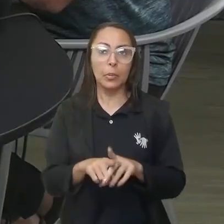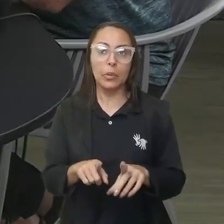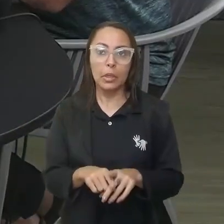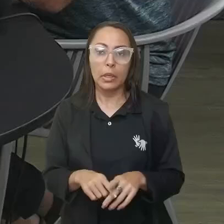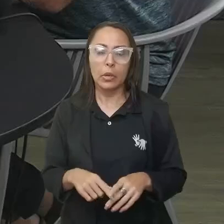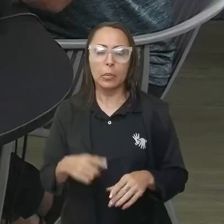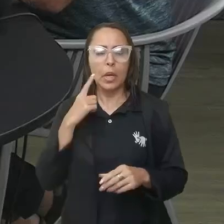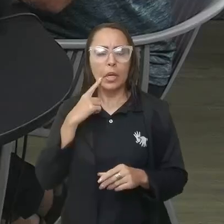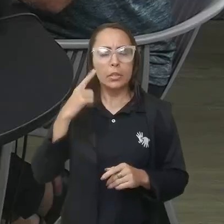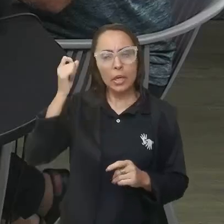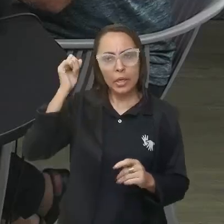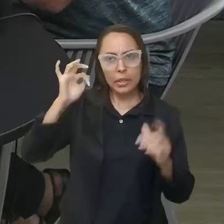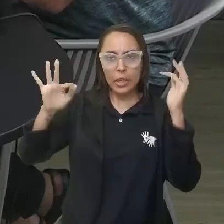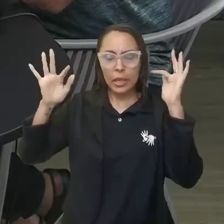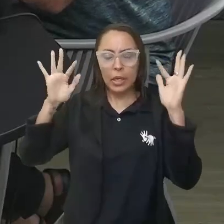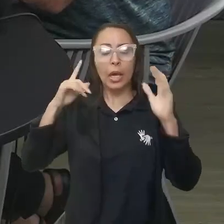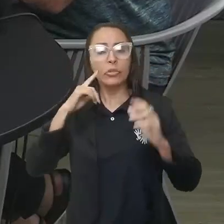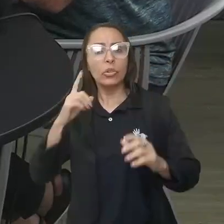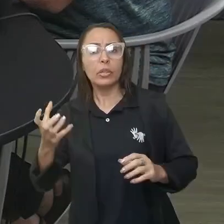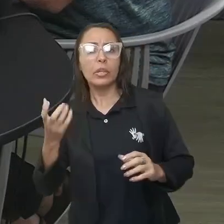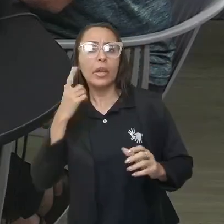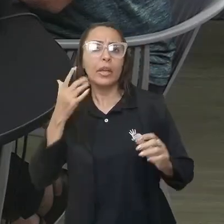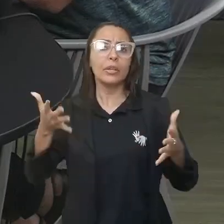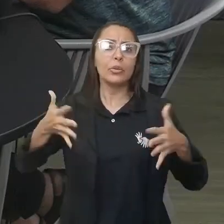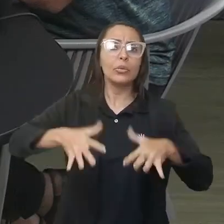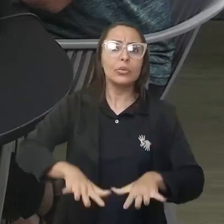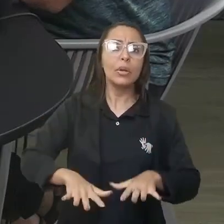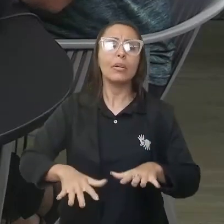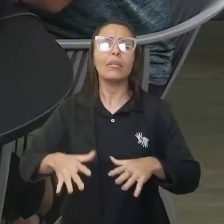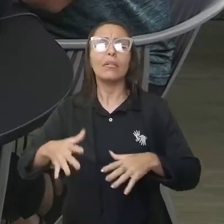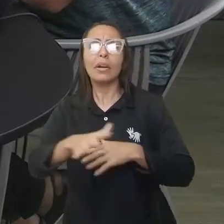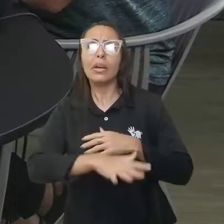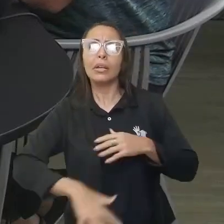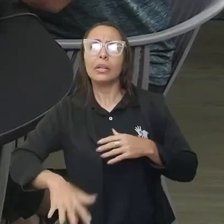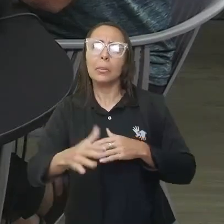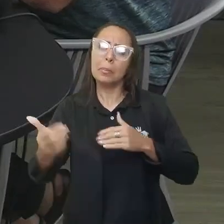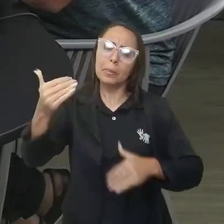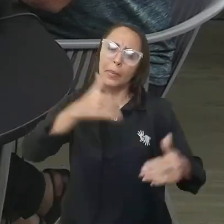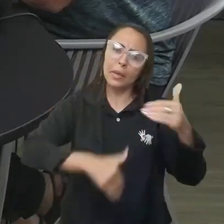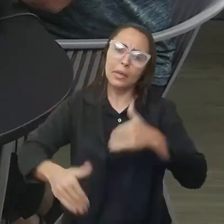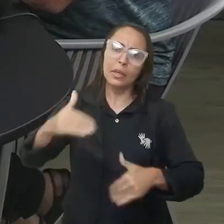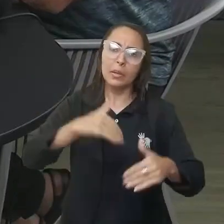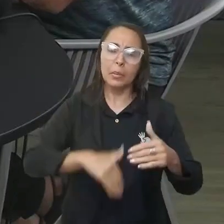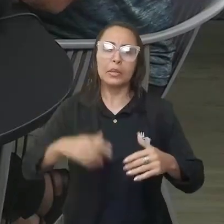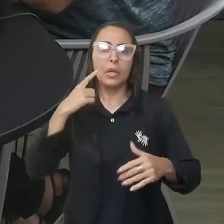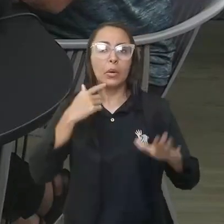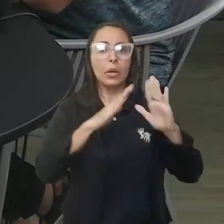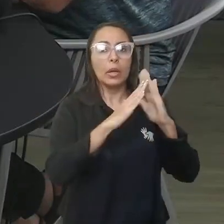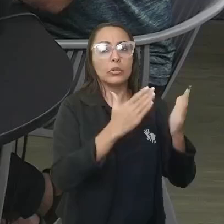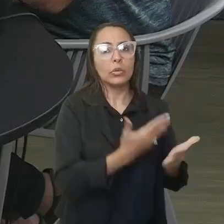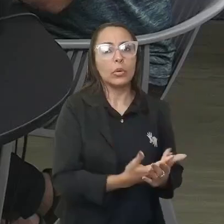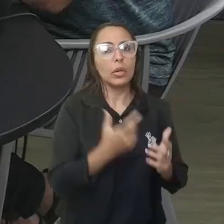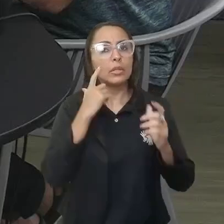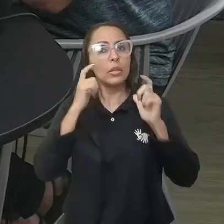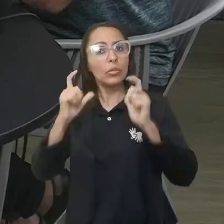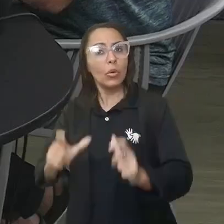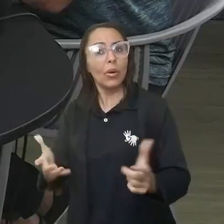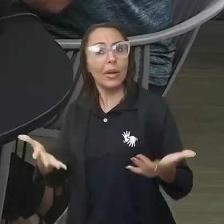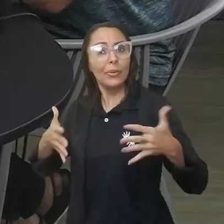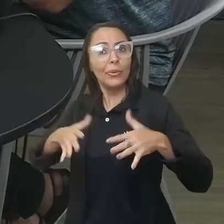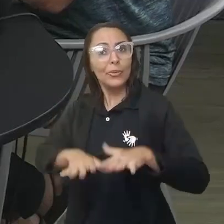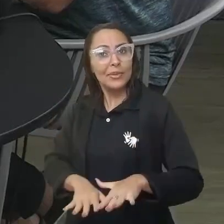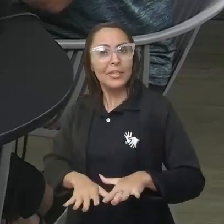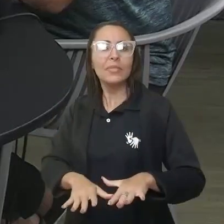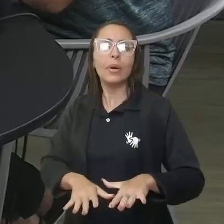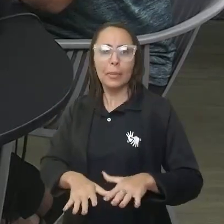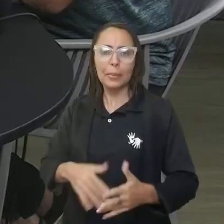essa ideia, porque o que a gente quer é inclusão. A gente quer que todo mundo participe, que a escola seja um local inclusivo e que